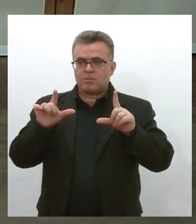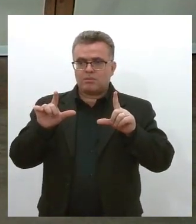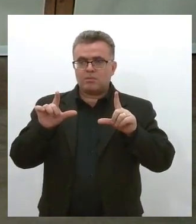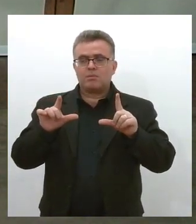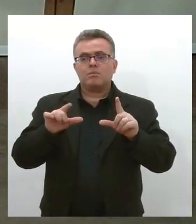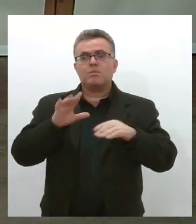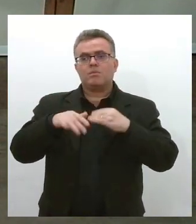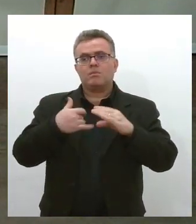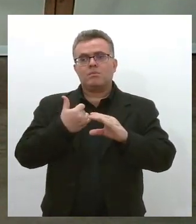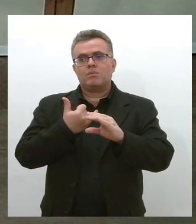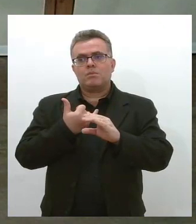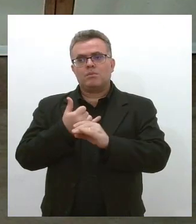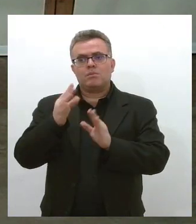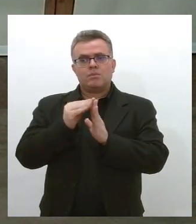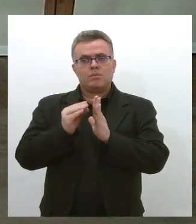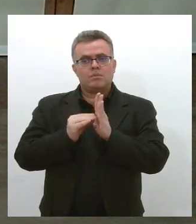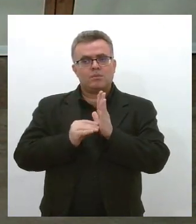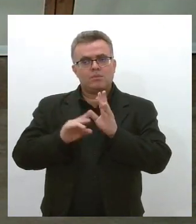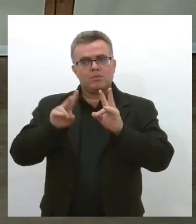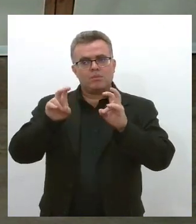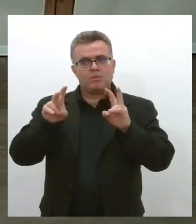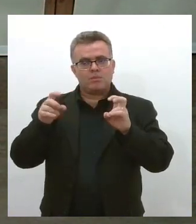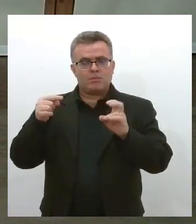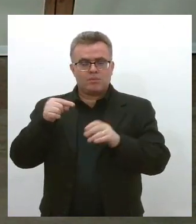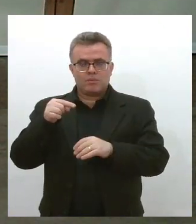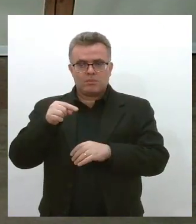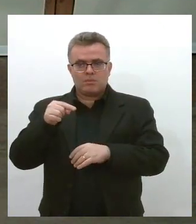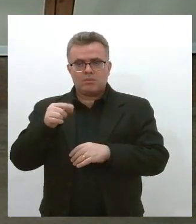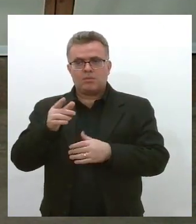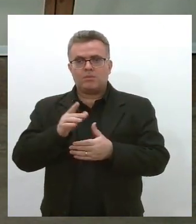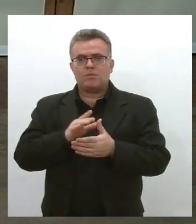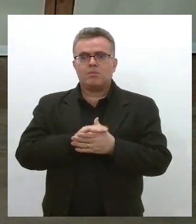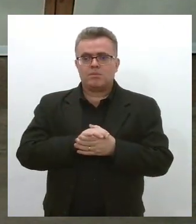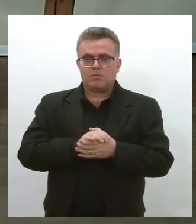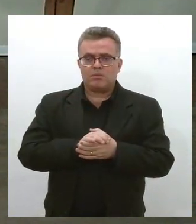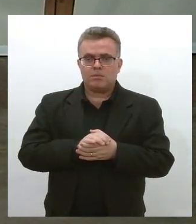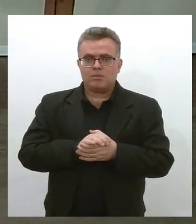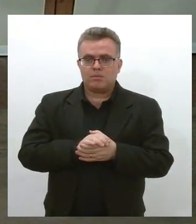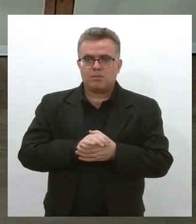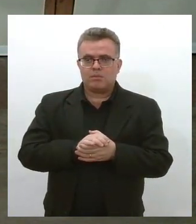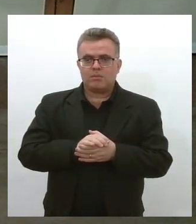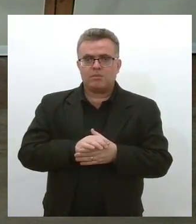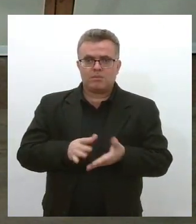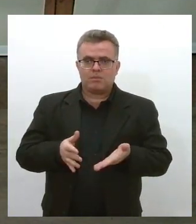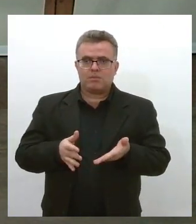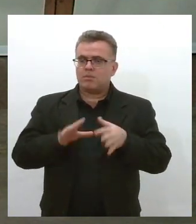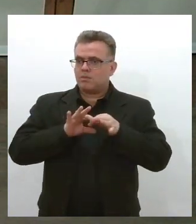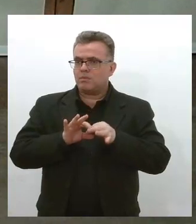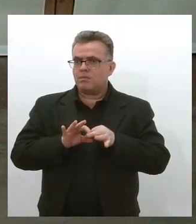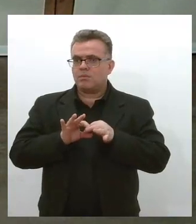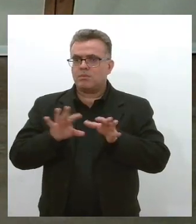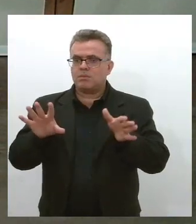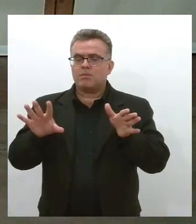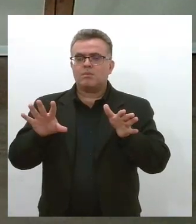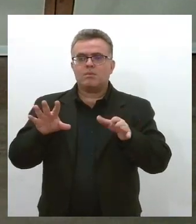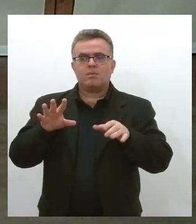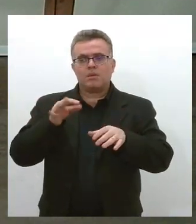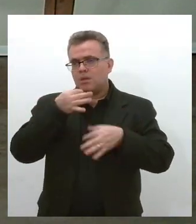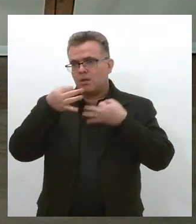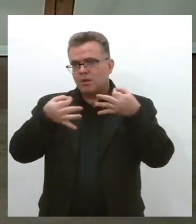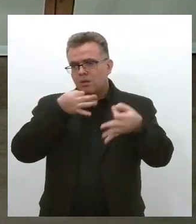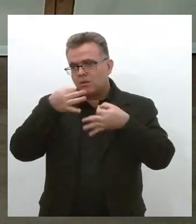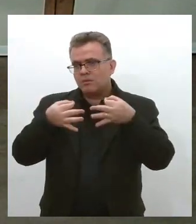ele te dá acesso a todo o conteúdo disponível no nosso canal do YouTube. Fique à vontade também para mandar dicas e sugestões